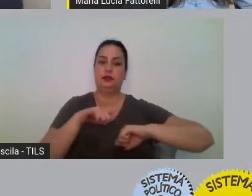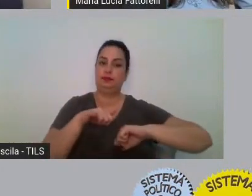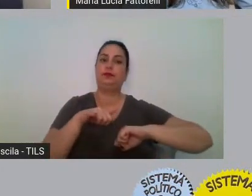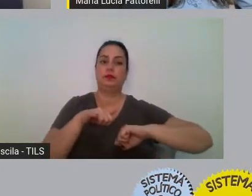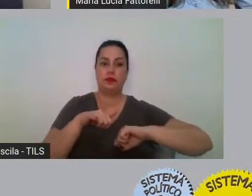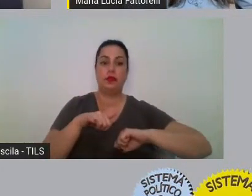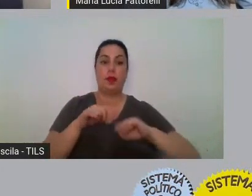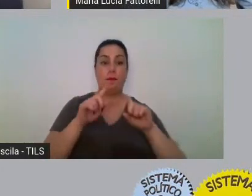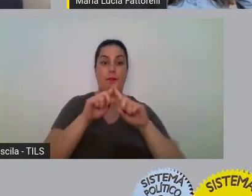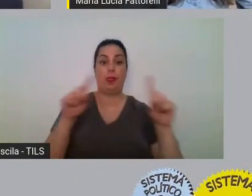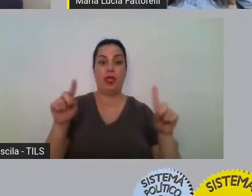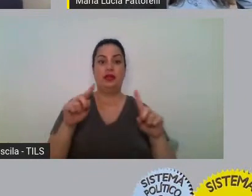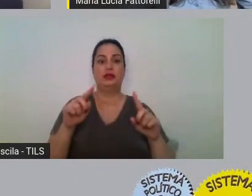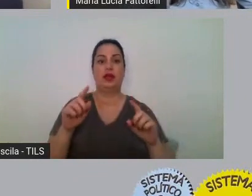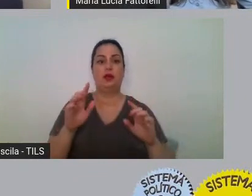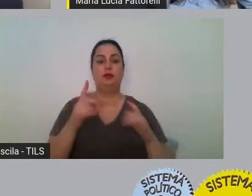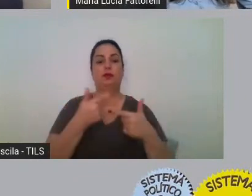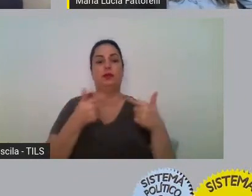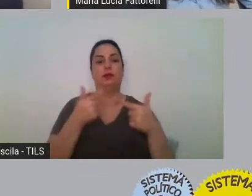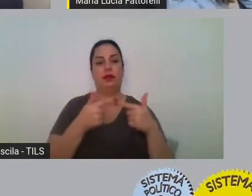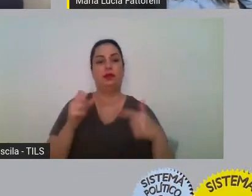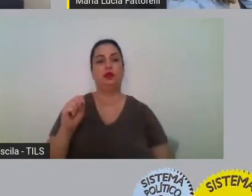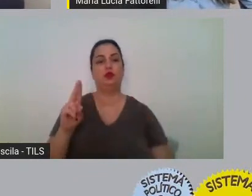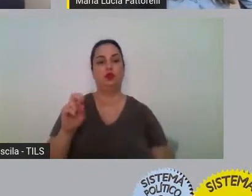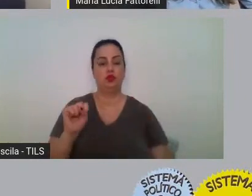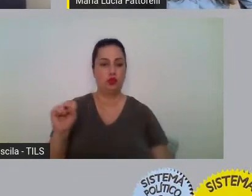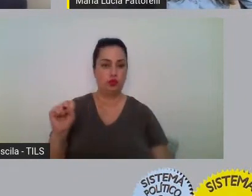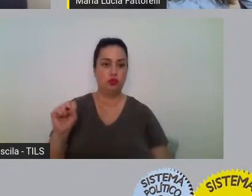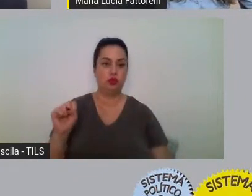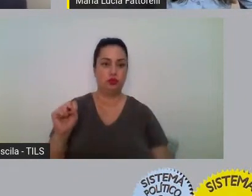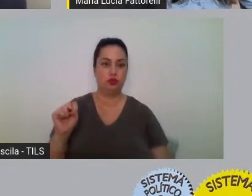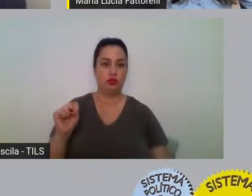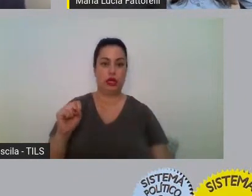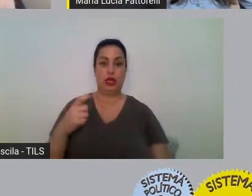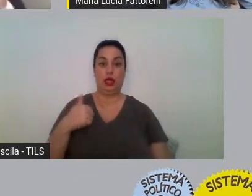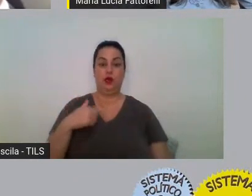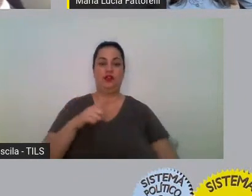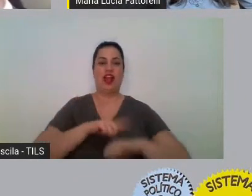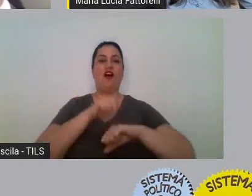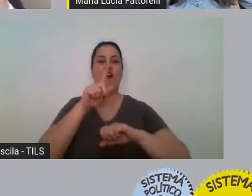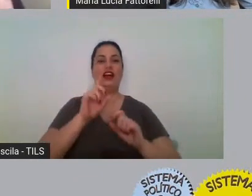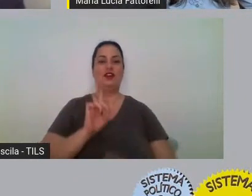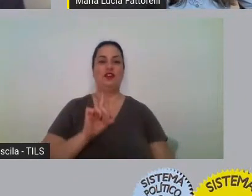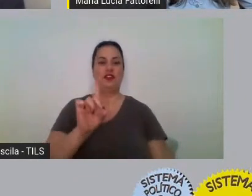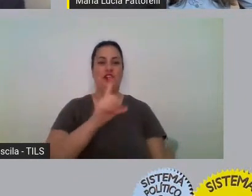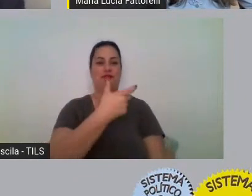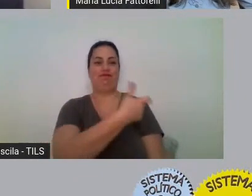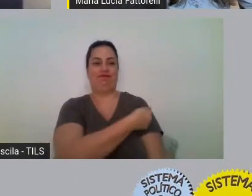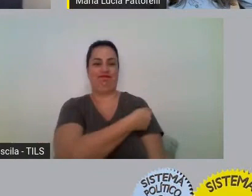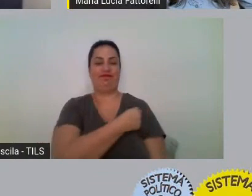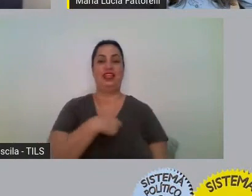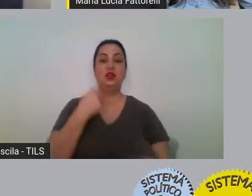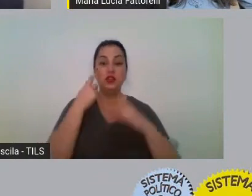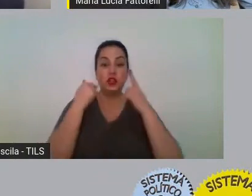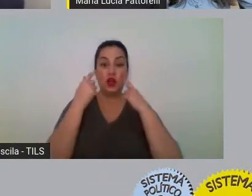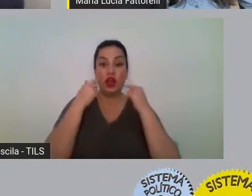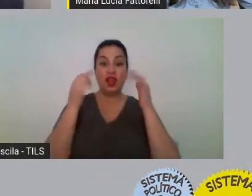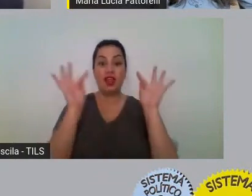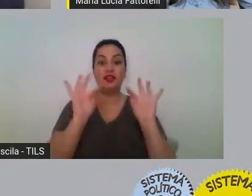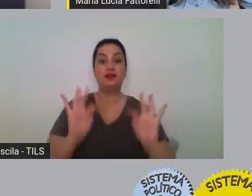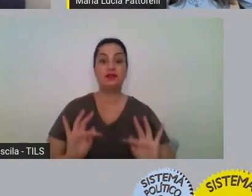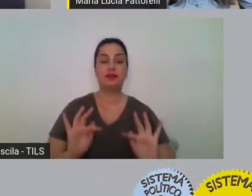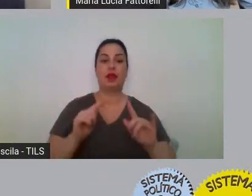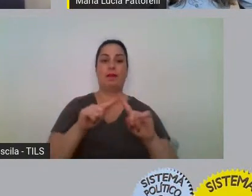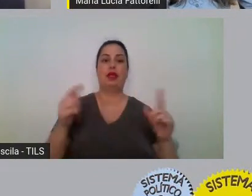quando vamos tomar aquela vacina, eu particularmente chorei de felicidade, mas eu também lembrei que hoje as OS